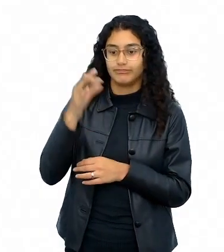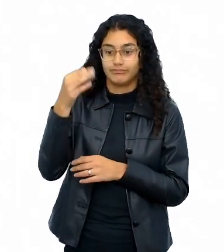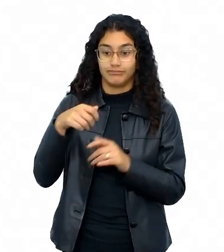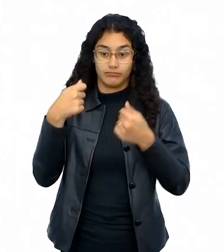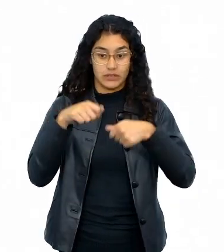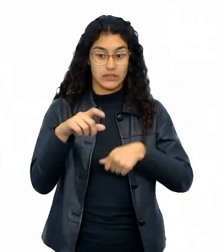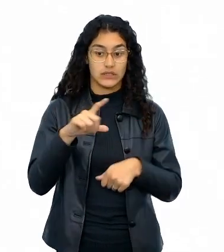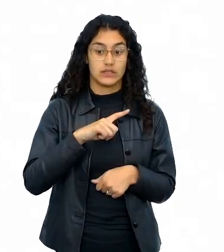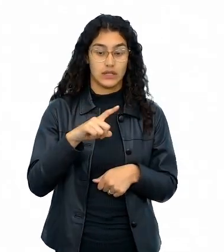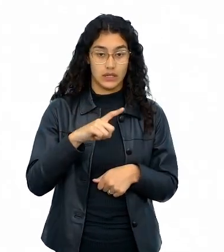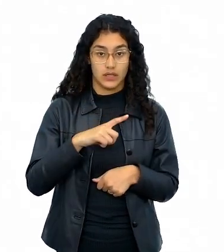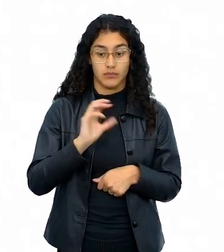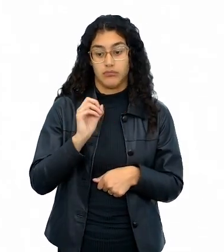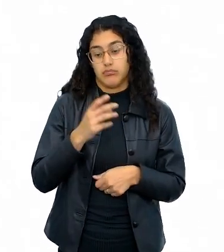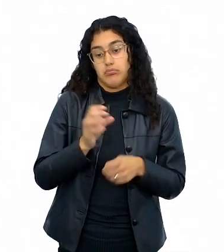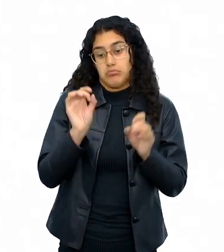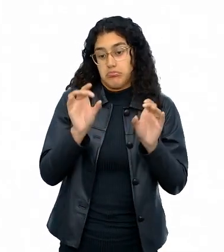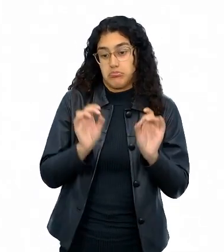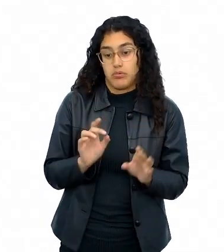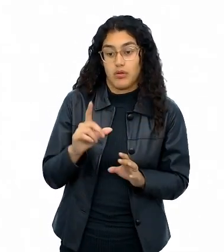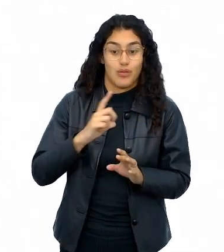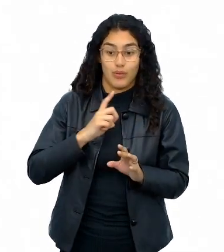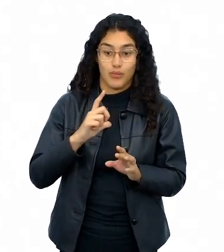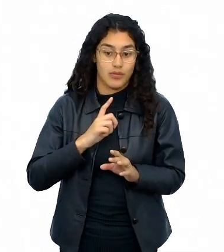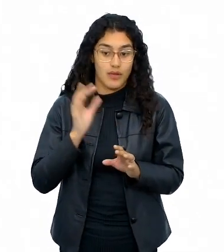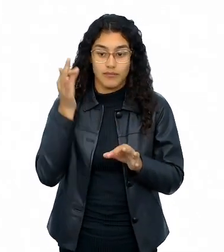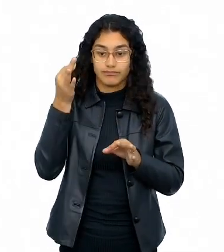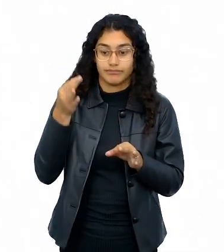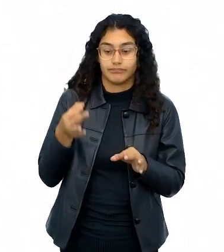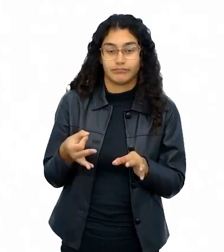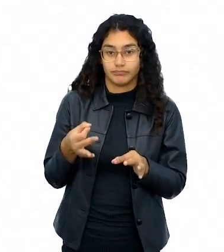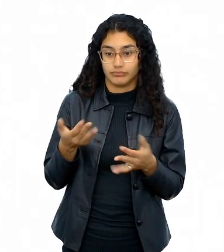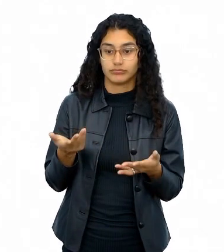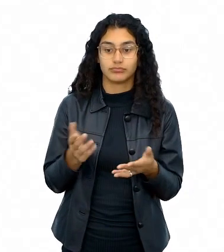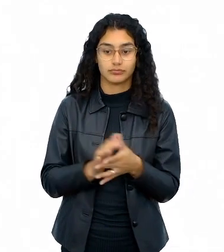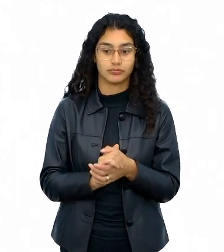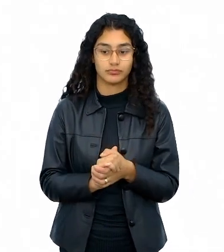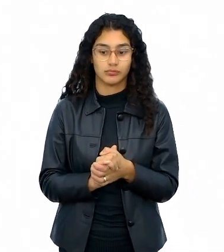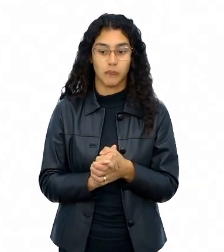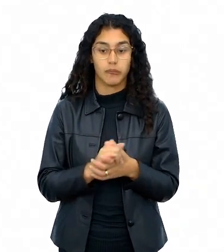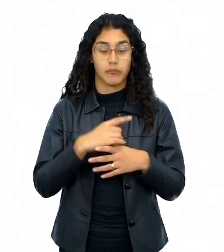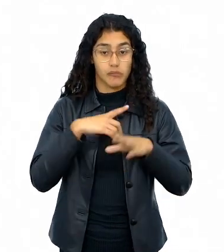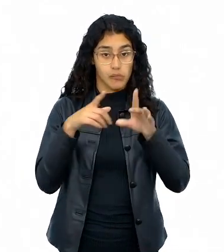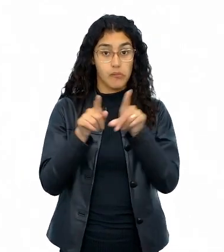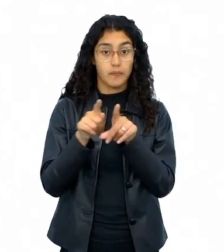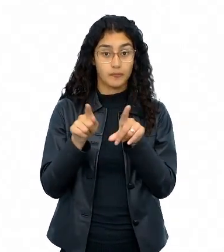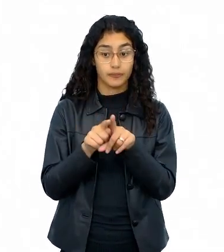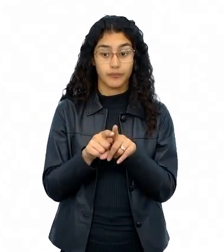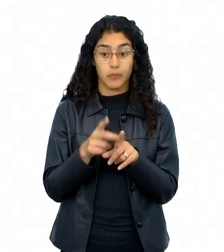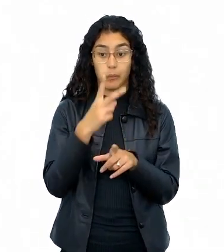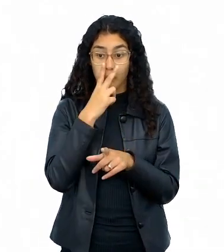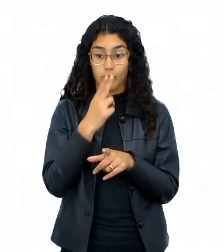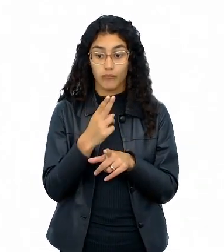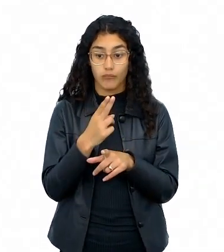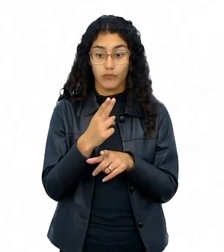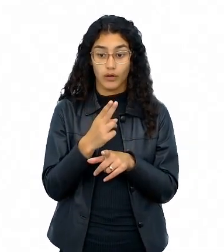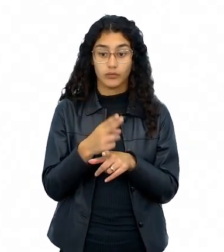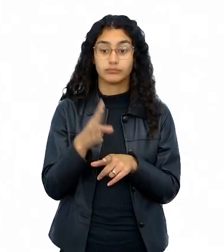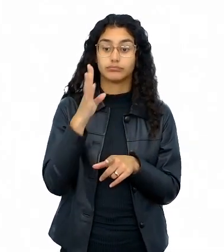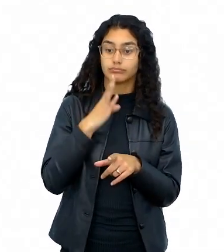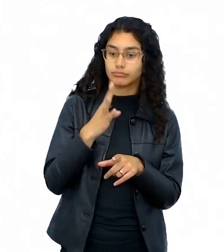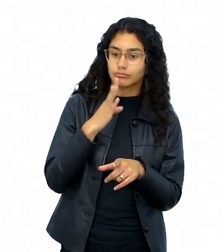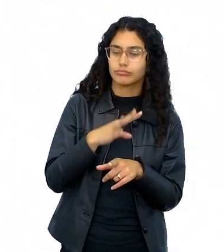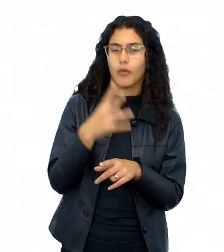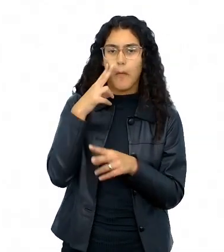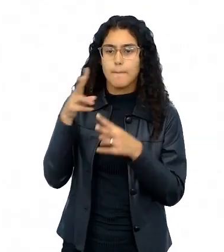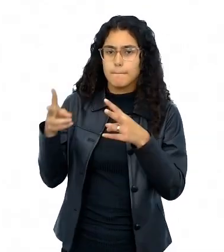reais, alguma coisa assim, não vai ser reta, vai ser pontinhos lá no gráfico. E eu achei isso muito bacana. Dá